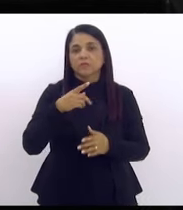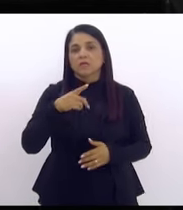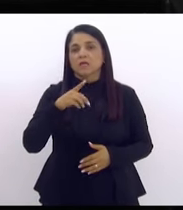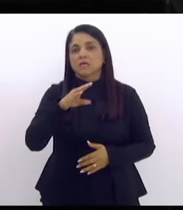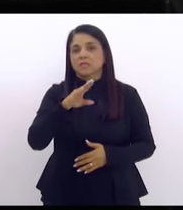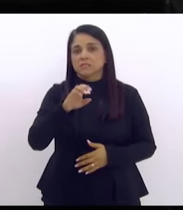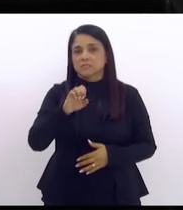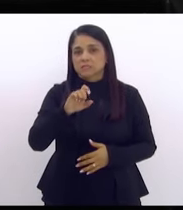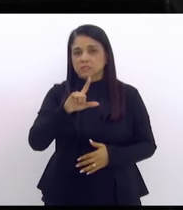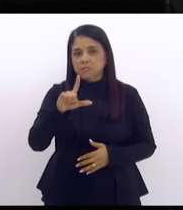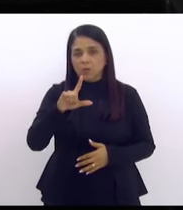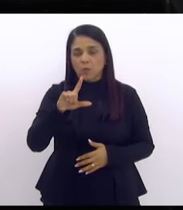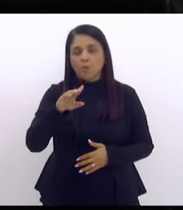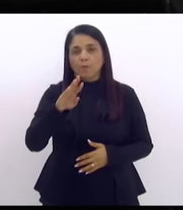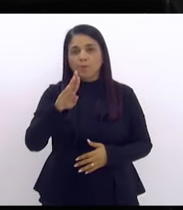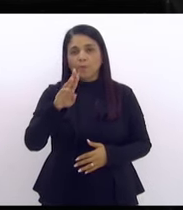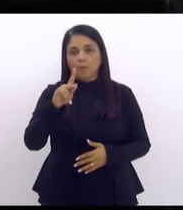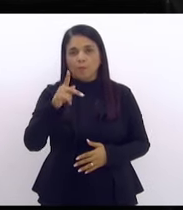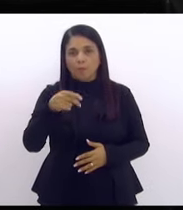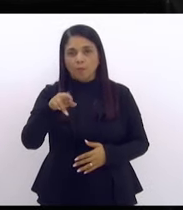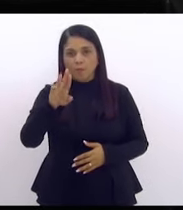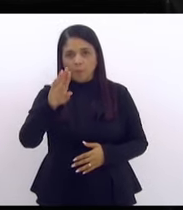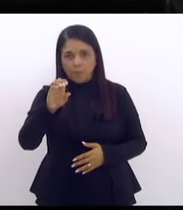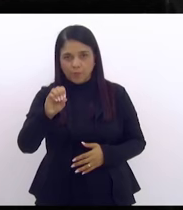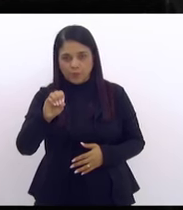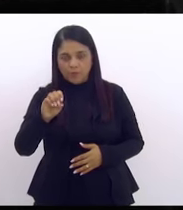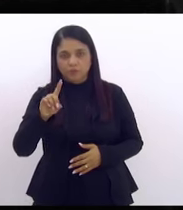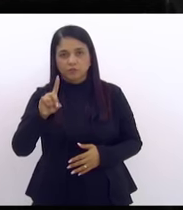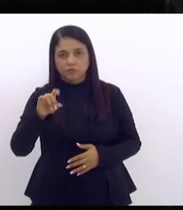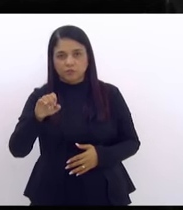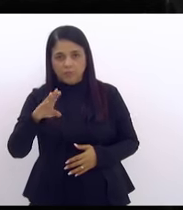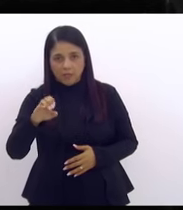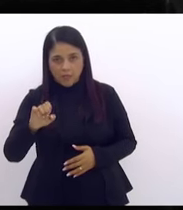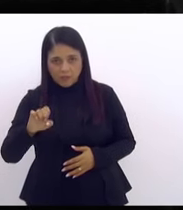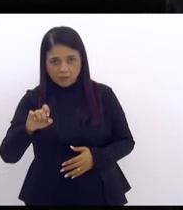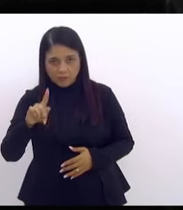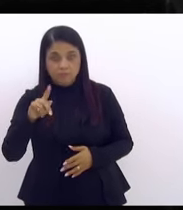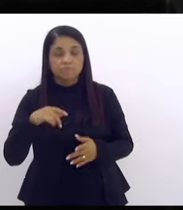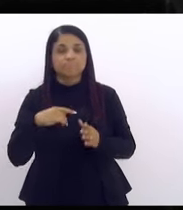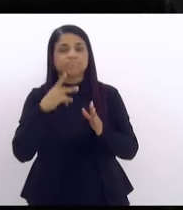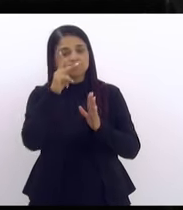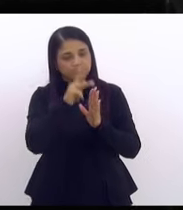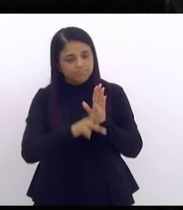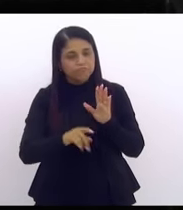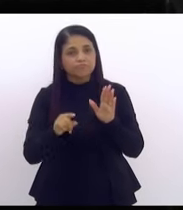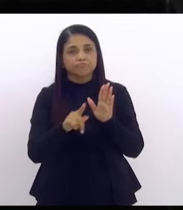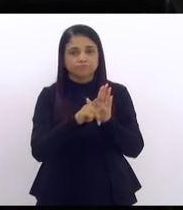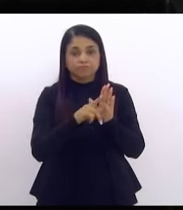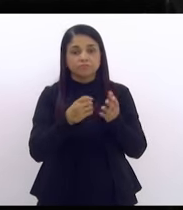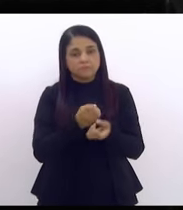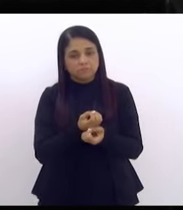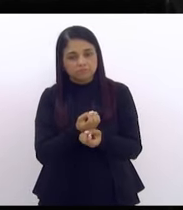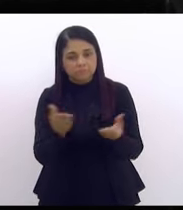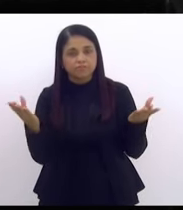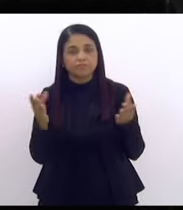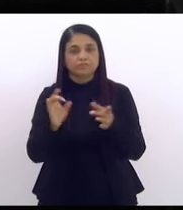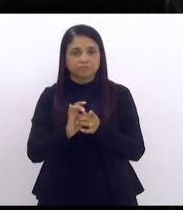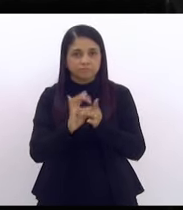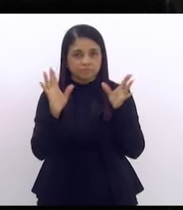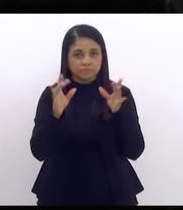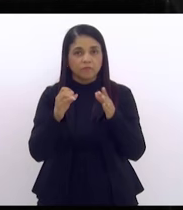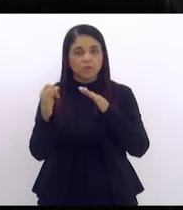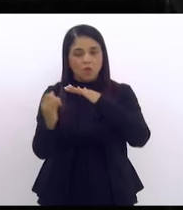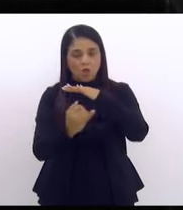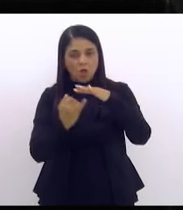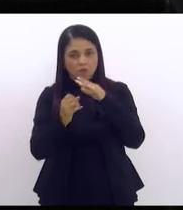está prestes a iniciar a fase de projeto piloto, em que o serviço estará disponível para órgãos